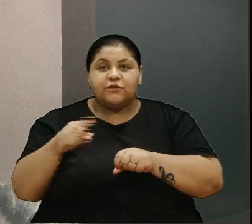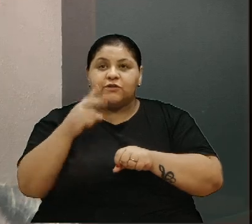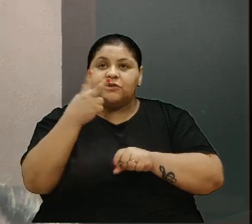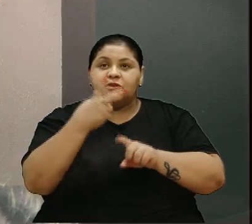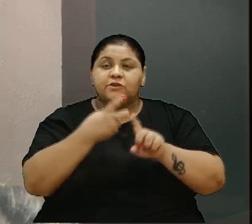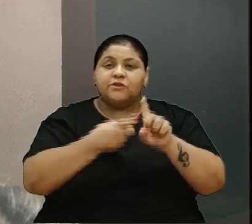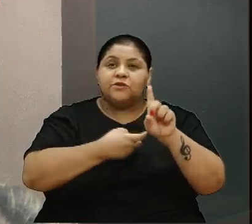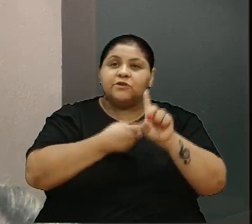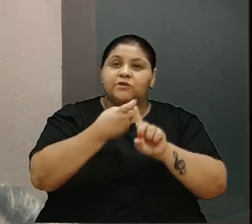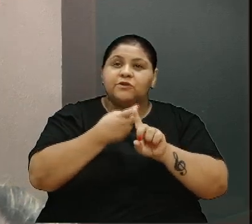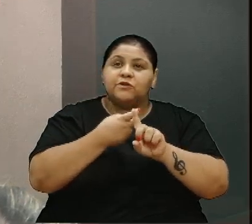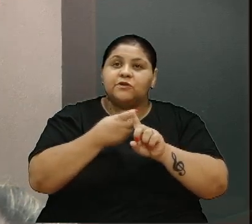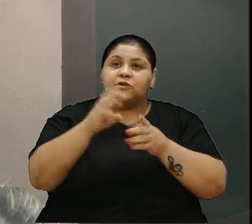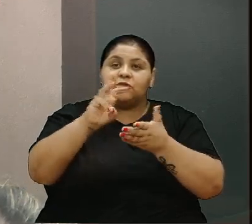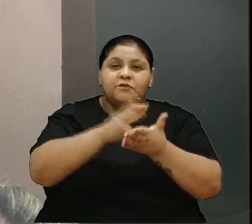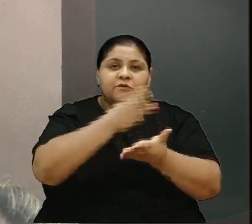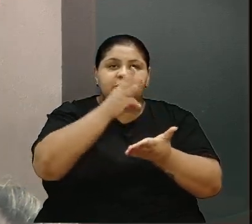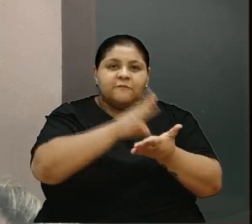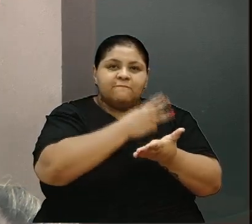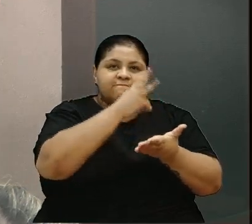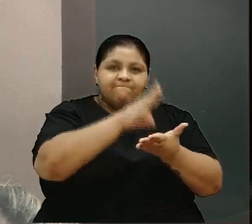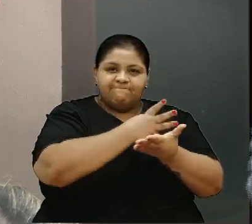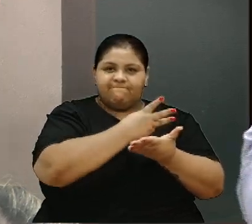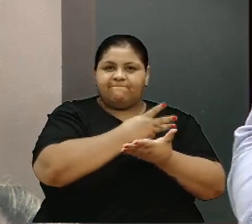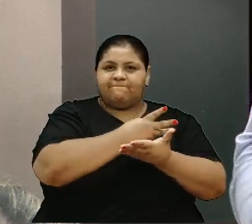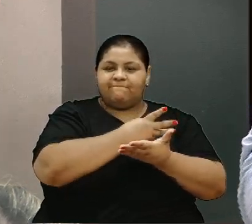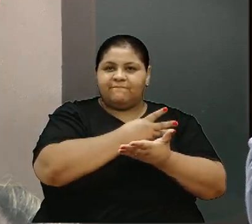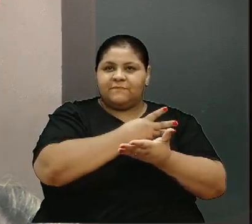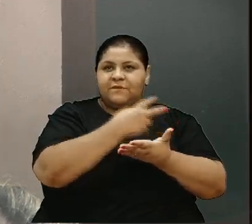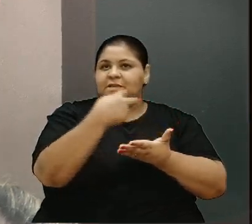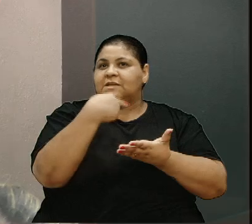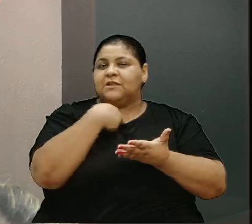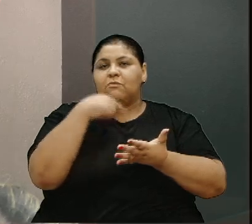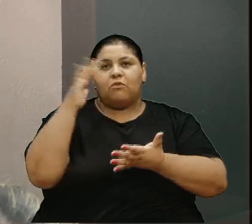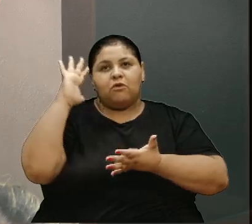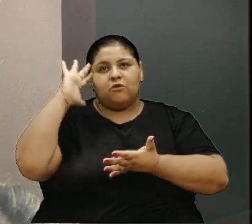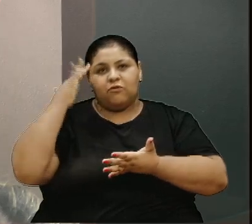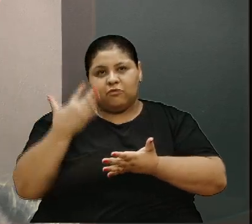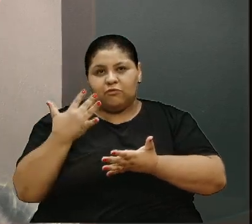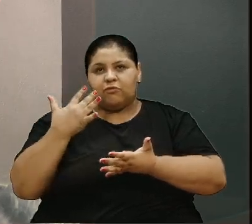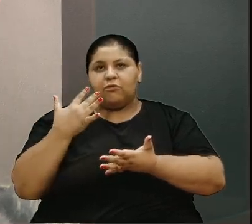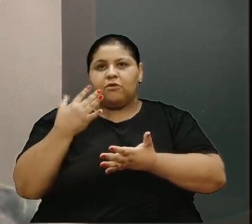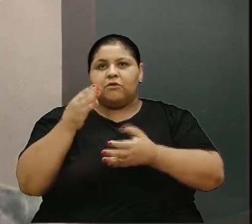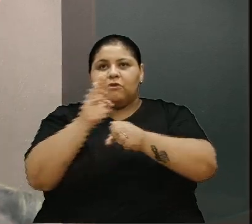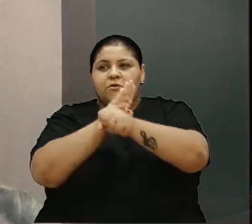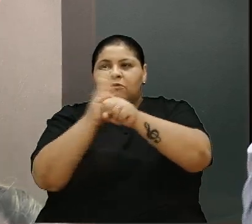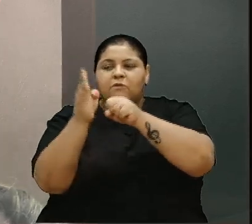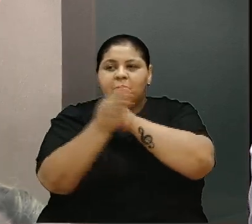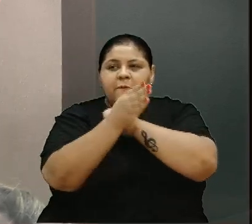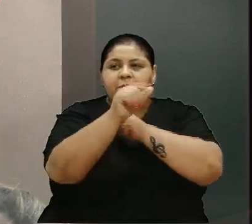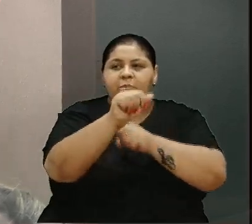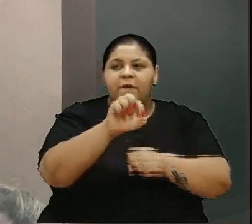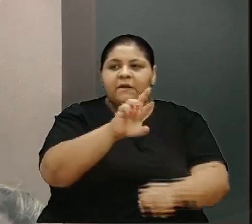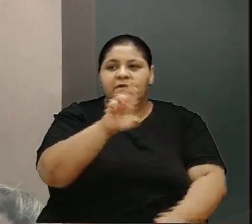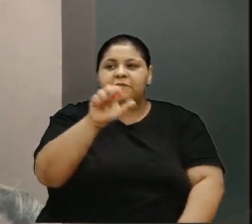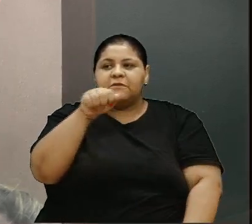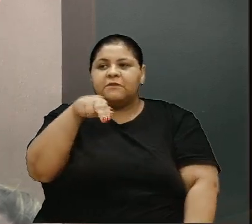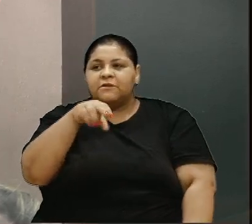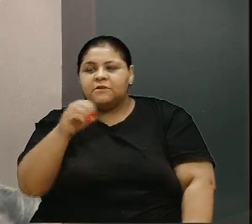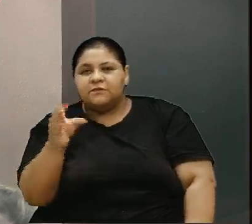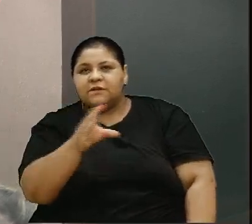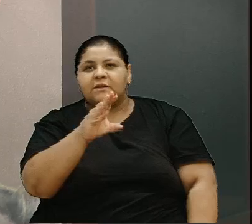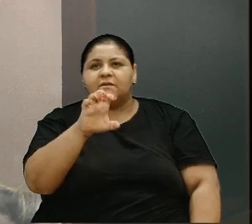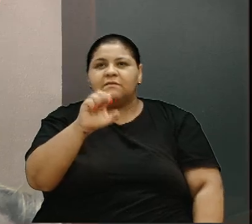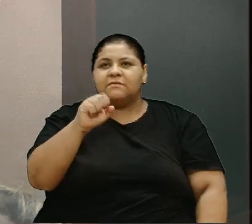meses recebendo mensagens e muitos casos não podem ser resolvidos. Serrano, Esplanada,